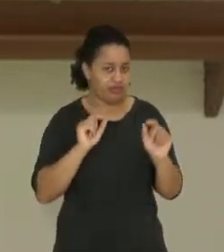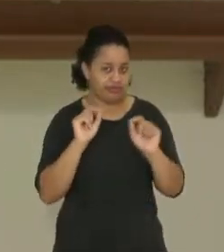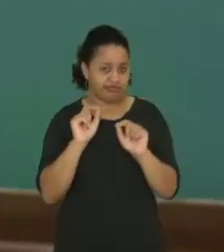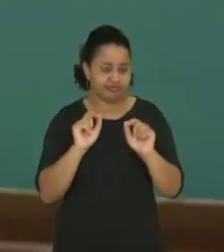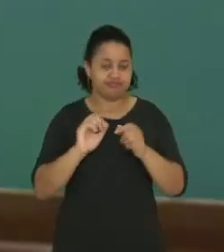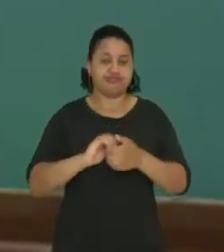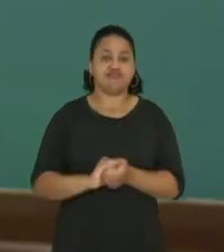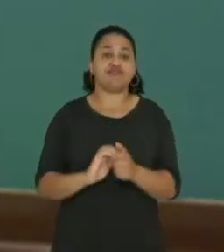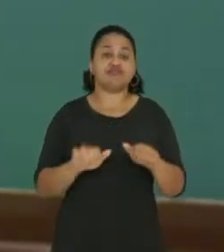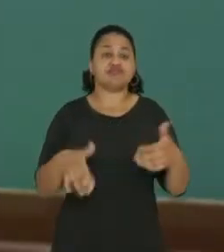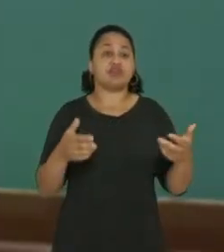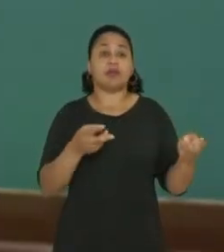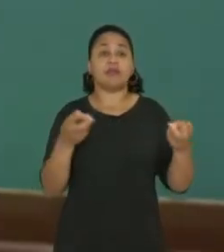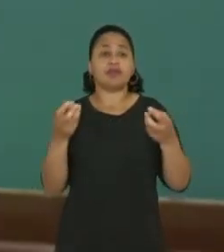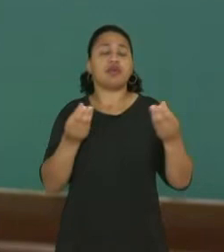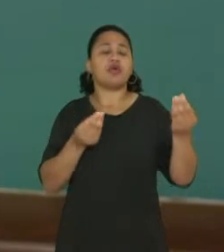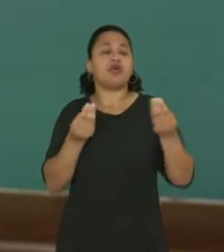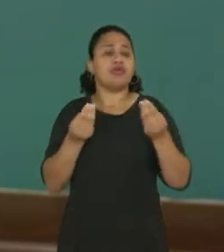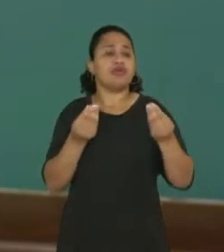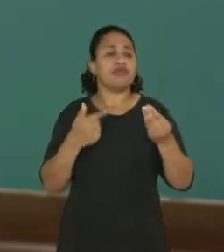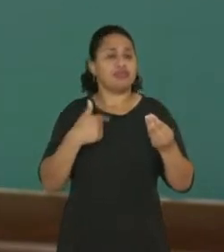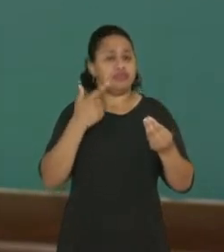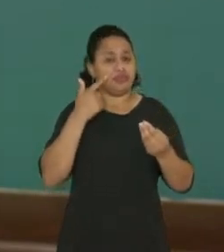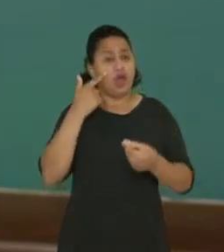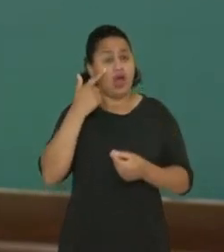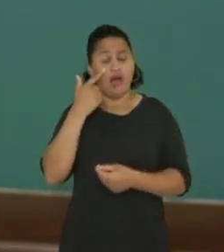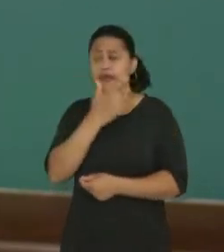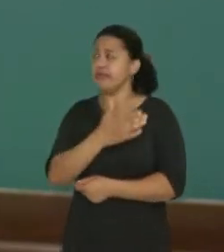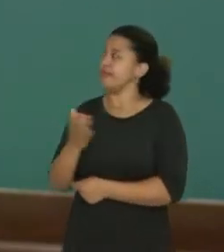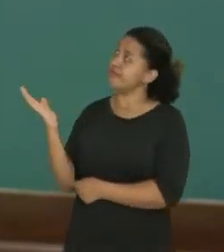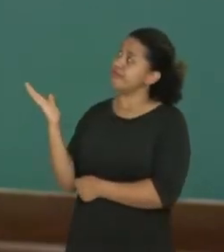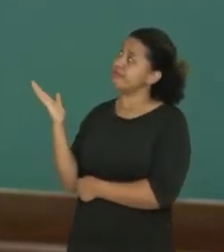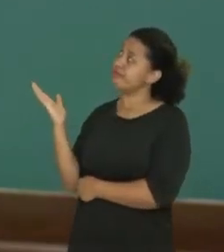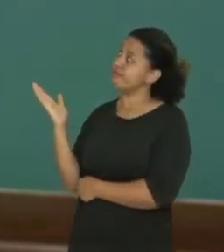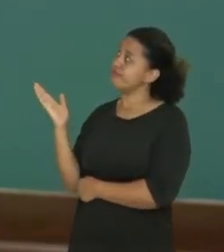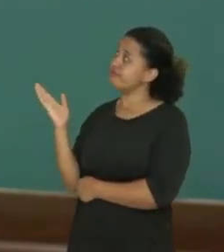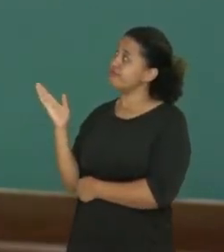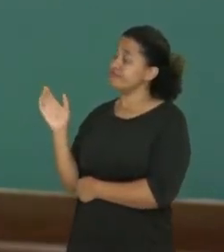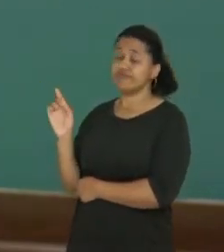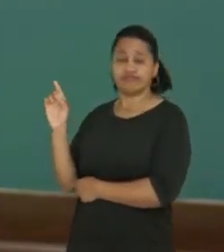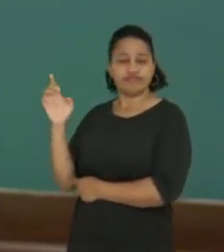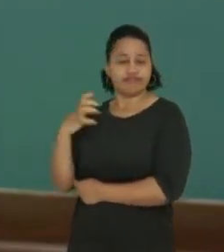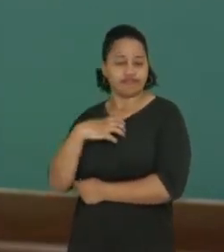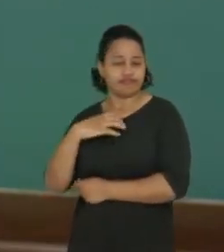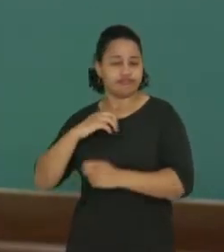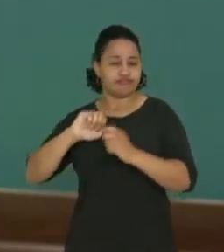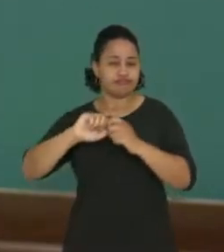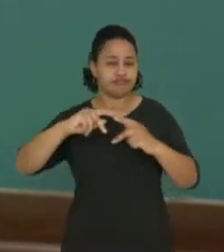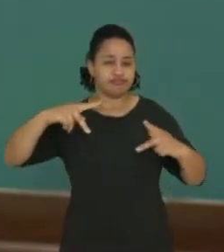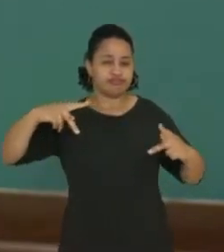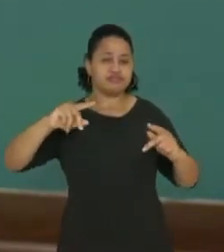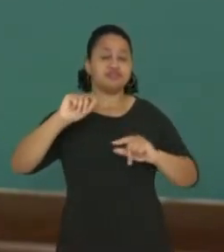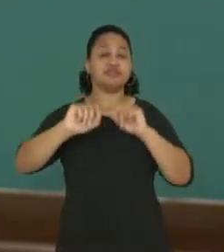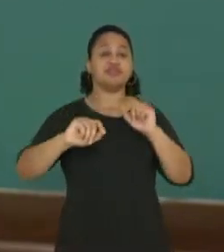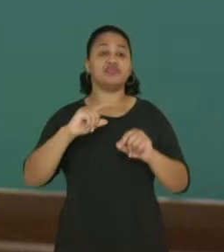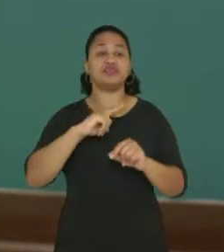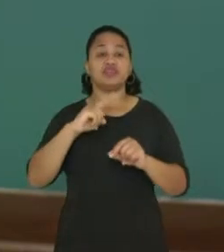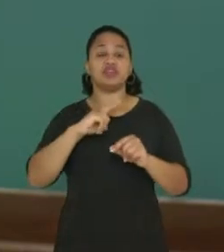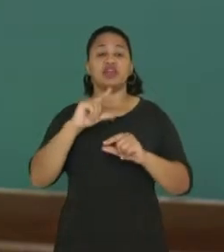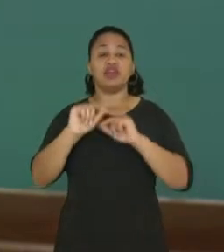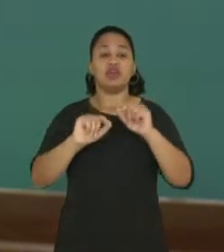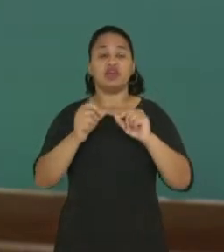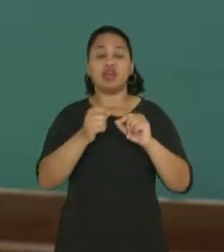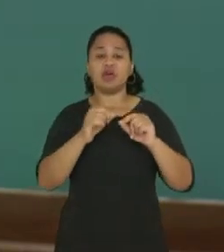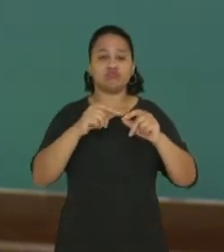Então, aqui, olha só, quando a gente tem um bloquinho retangular, nesse formato aqui que a gente está vendo, ele é composto por